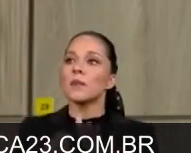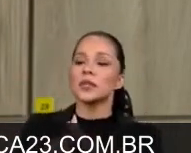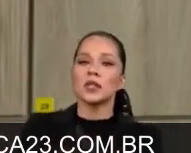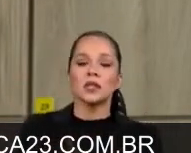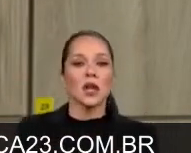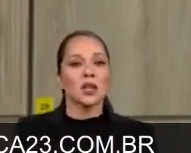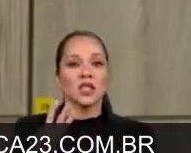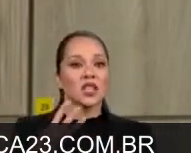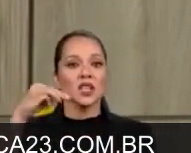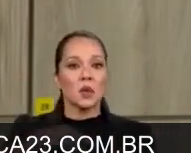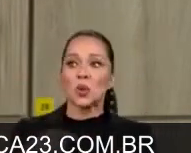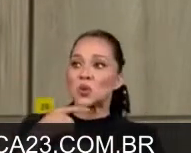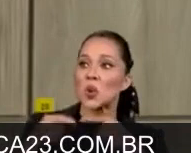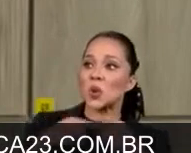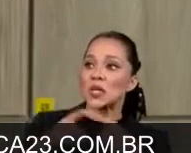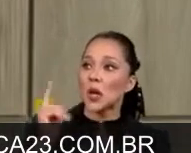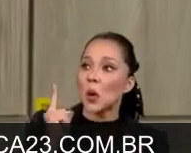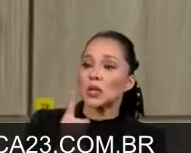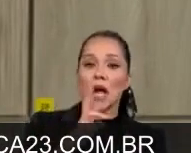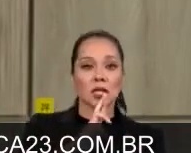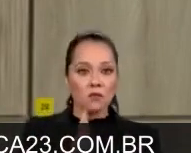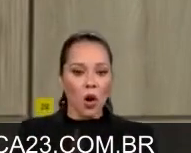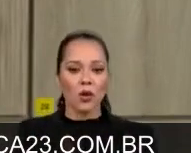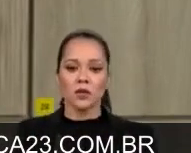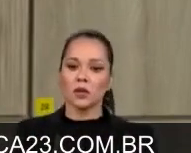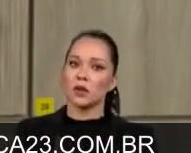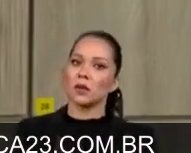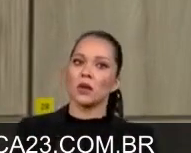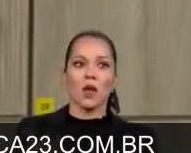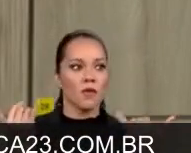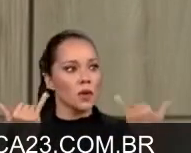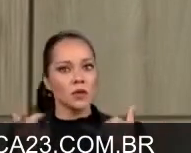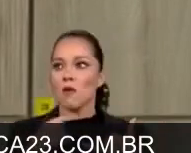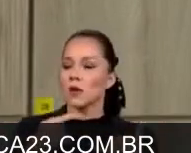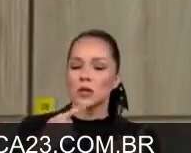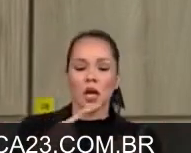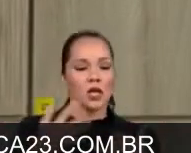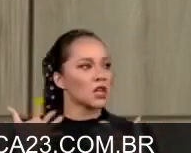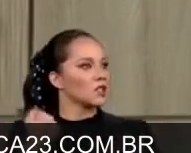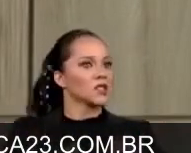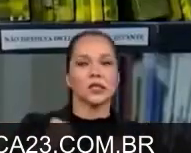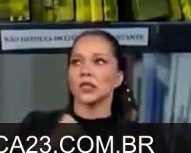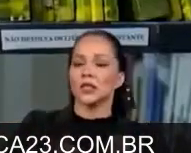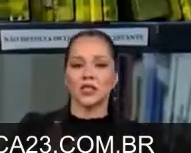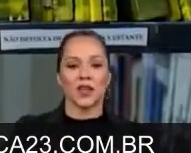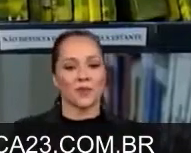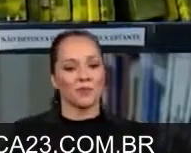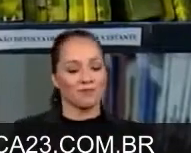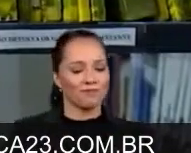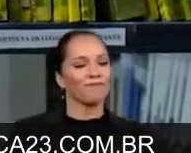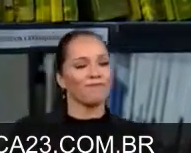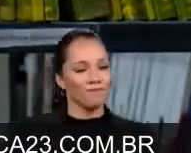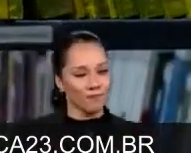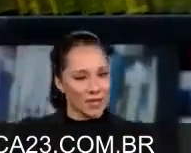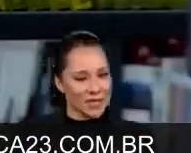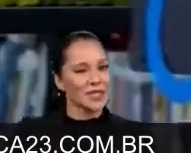Se em 3 minutos eles não conseguem encontrar alguma informação interessante, eles ficam ansiosos. Pesquisa